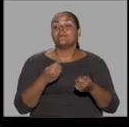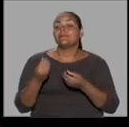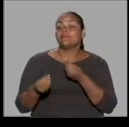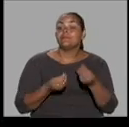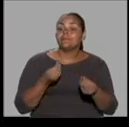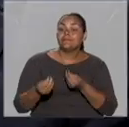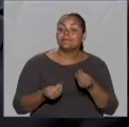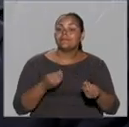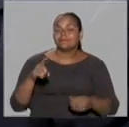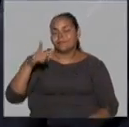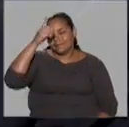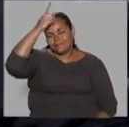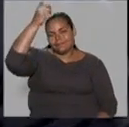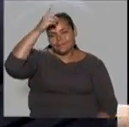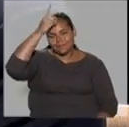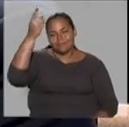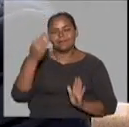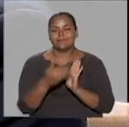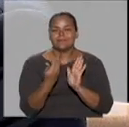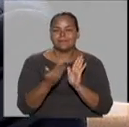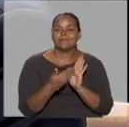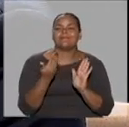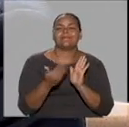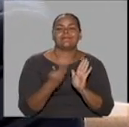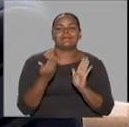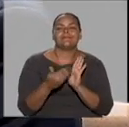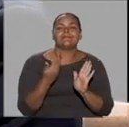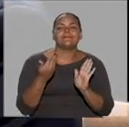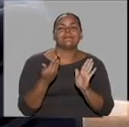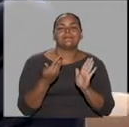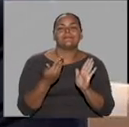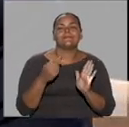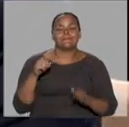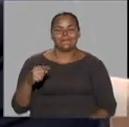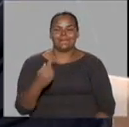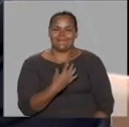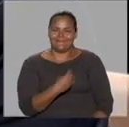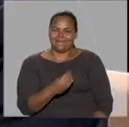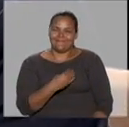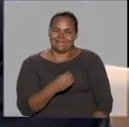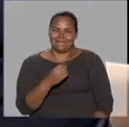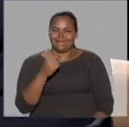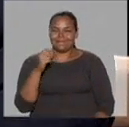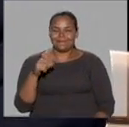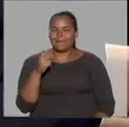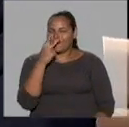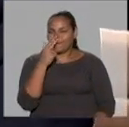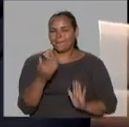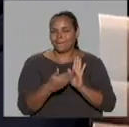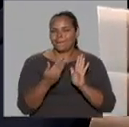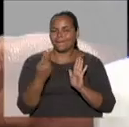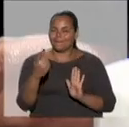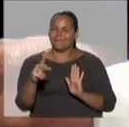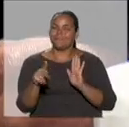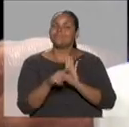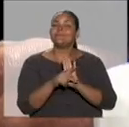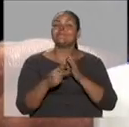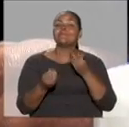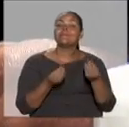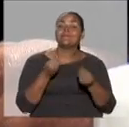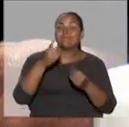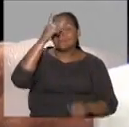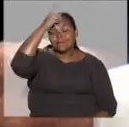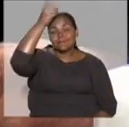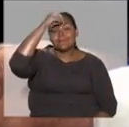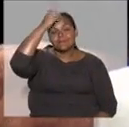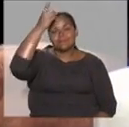como que surgiu a ideia do livro, né, desse filho aqui que você nos trouxe hoje? Como é que